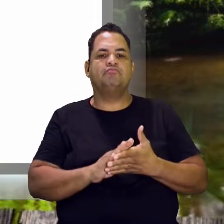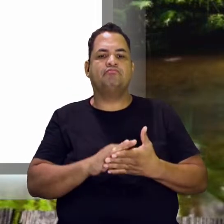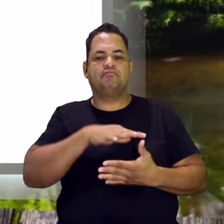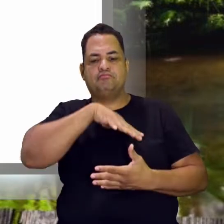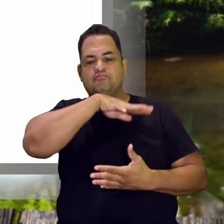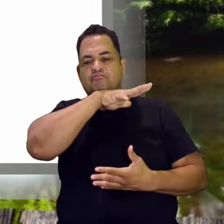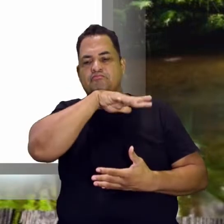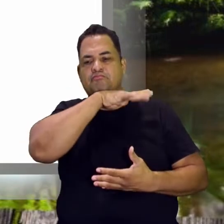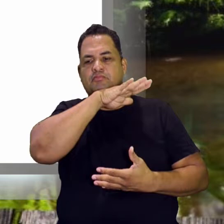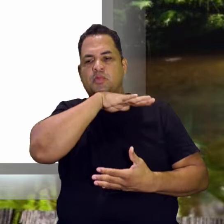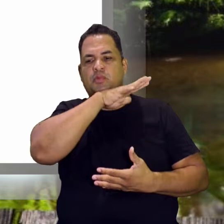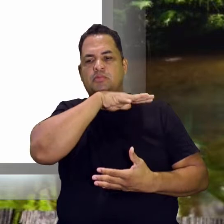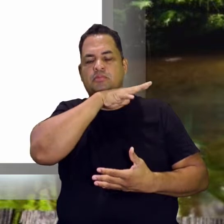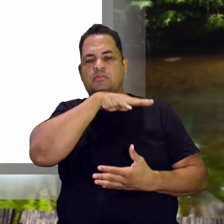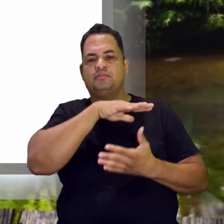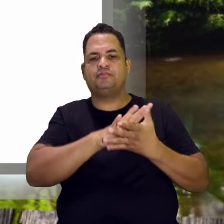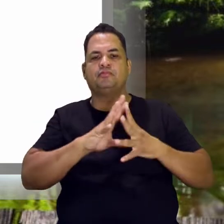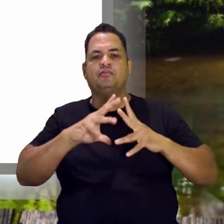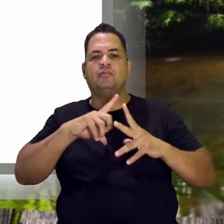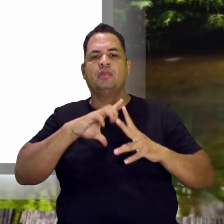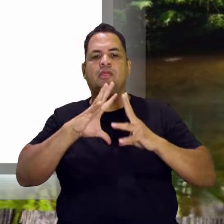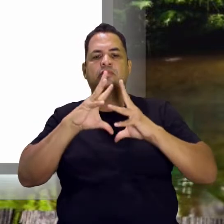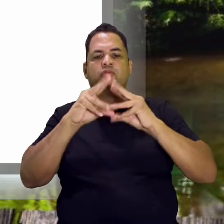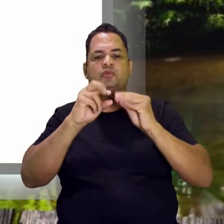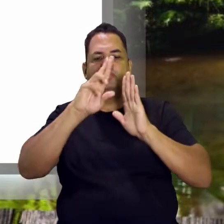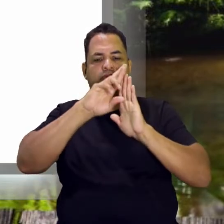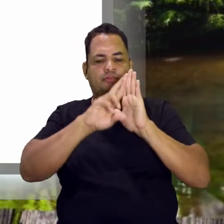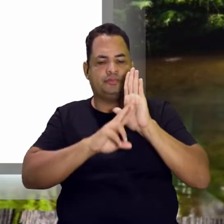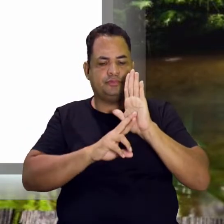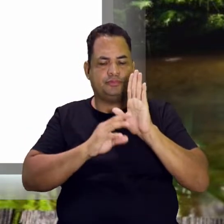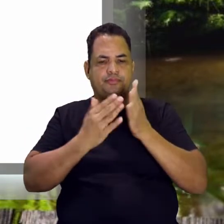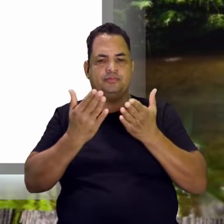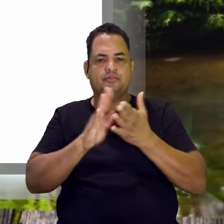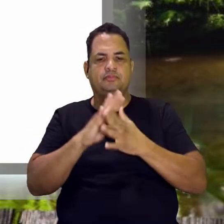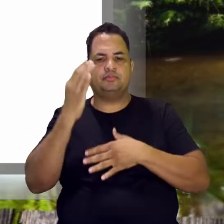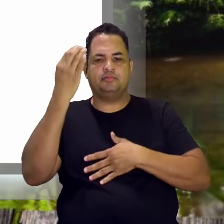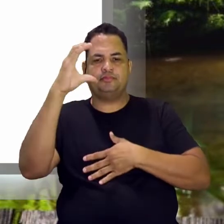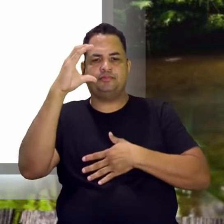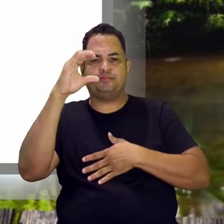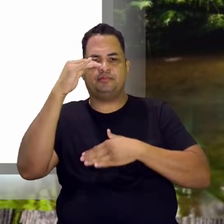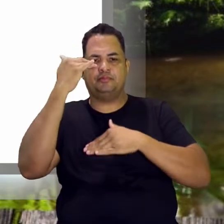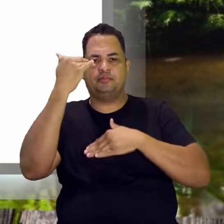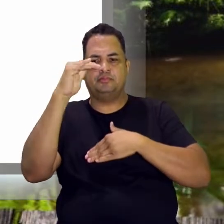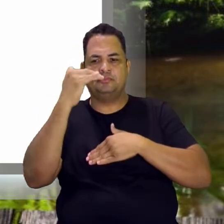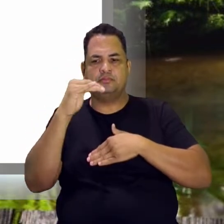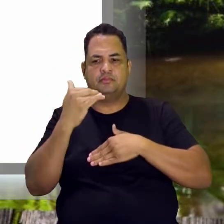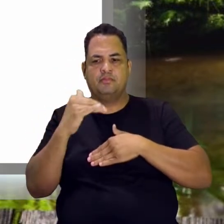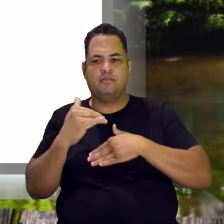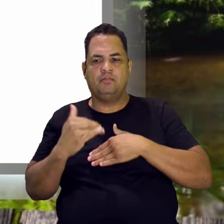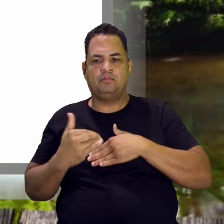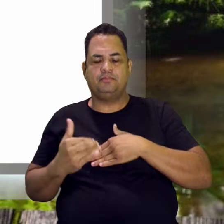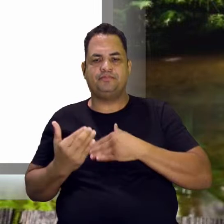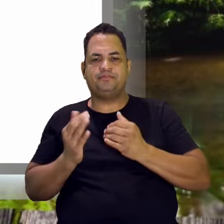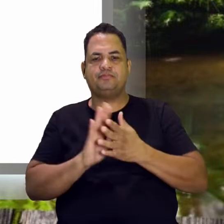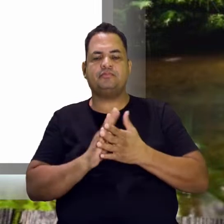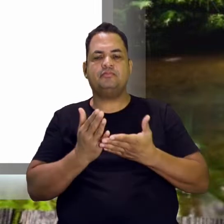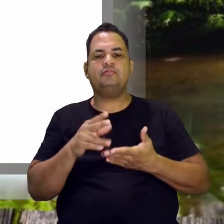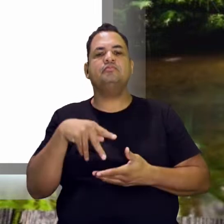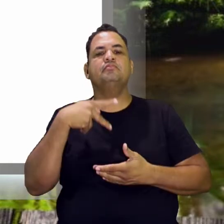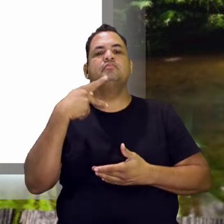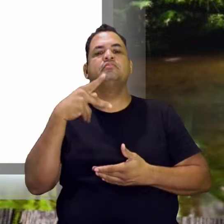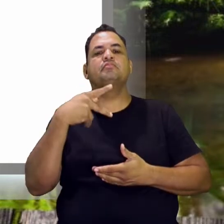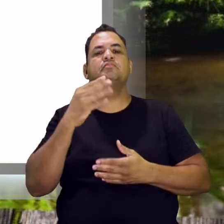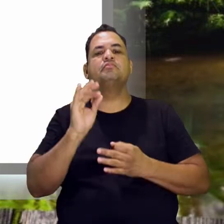animal, tá? Mas tem todo um rigor científico, tem toda uma etapa para você dizer